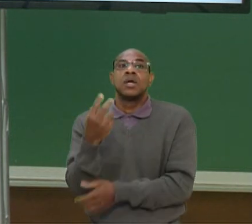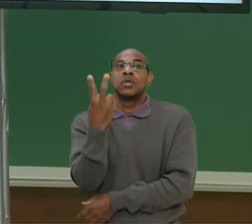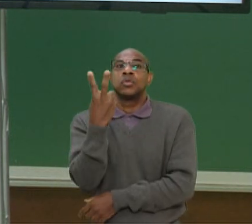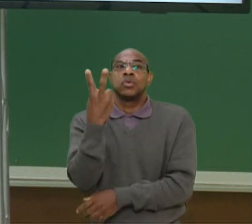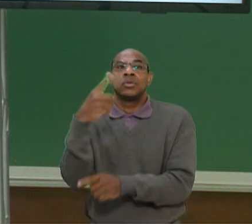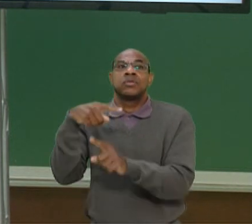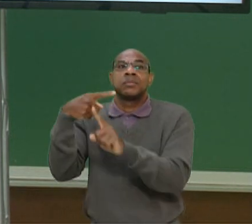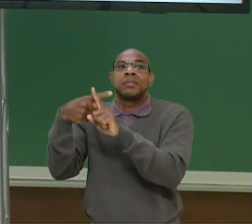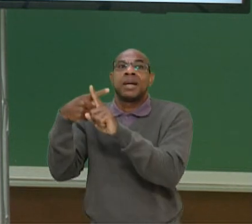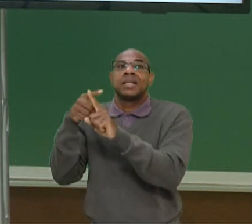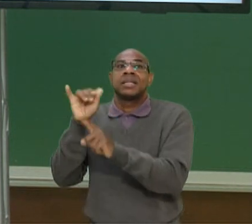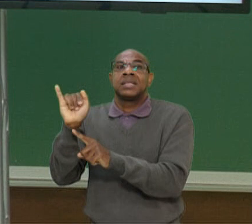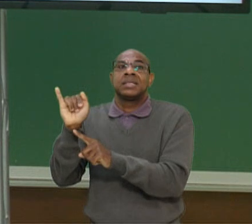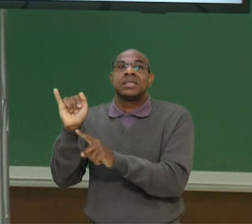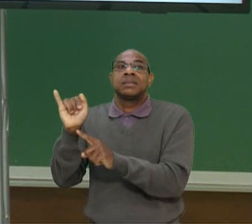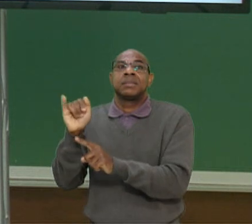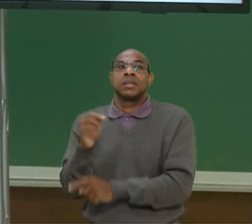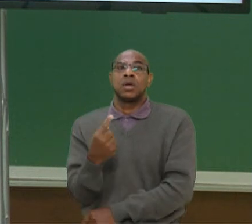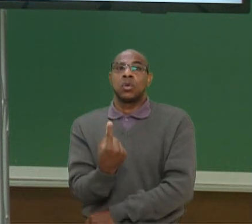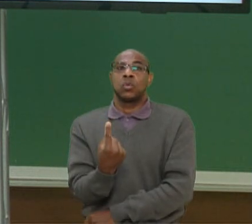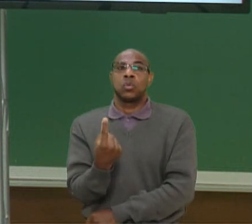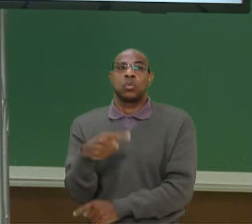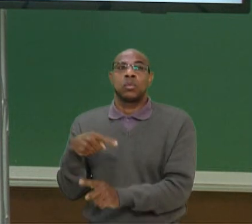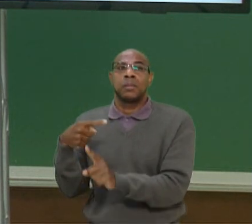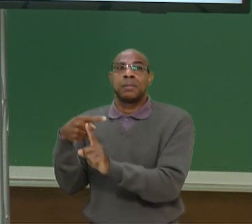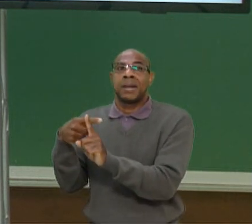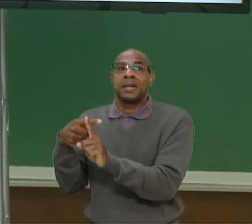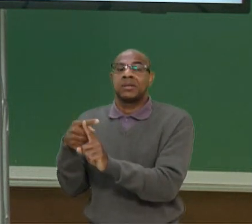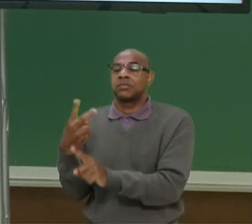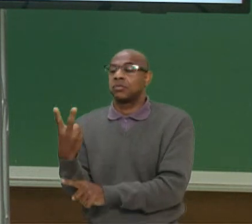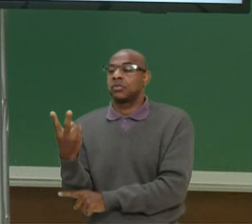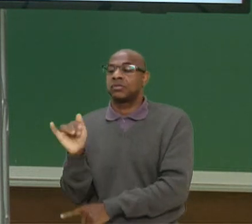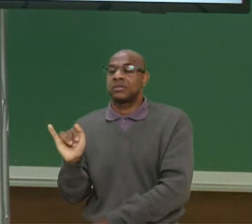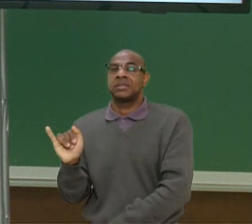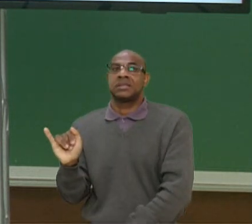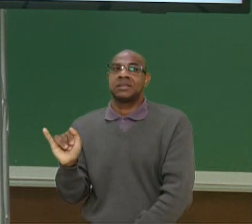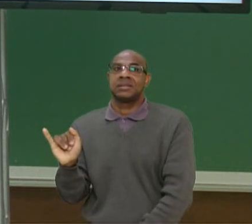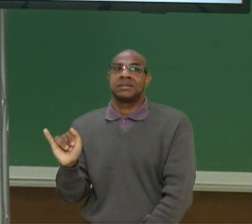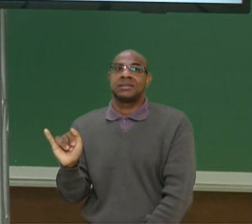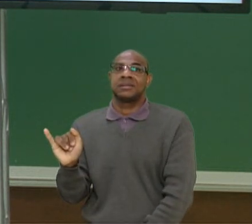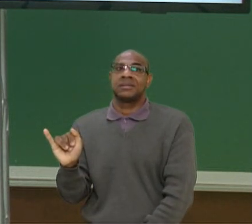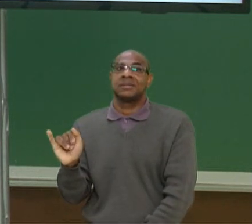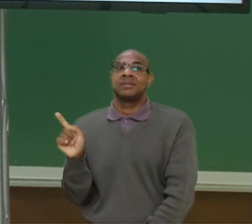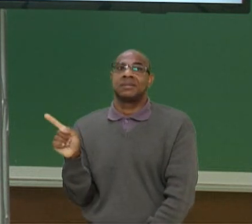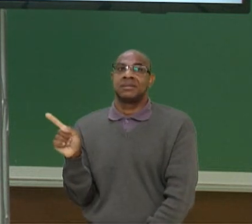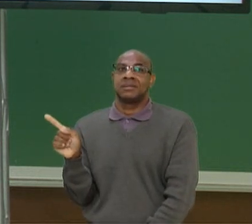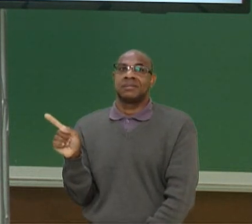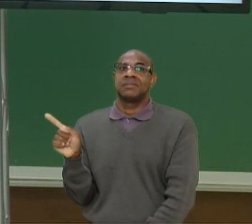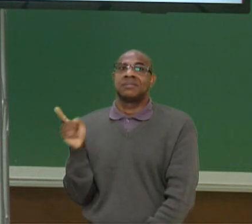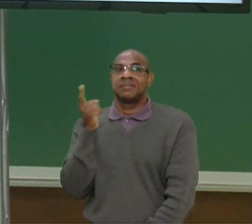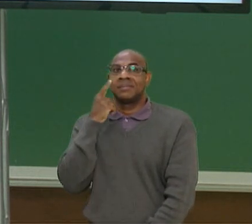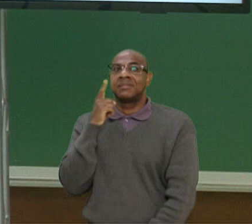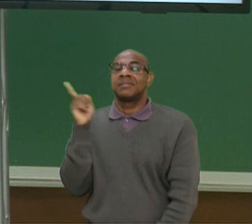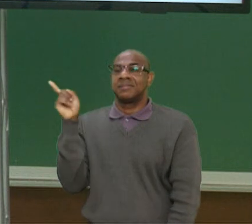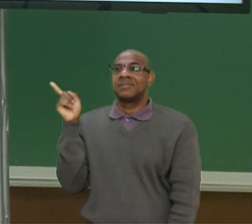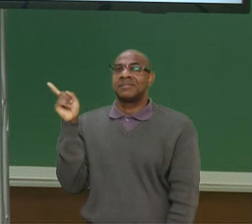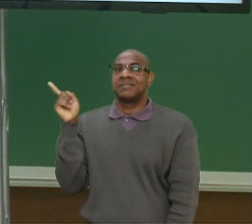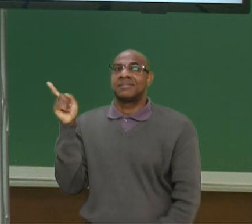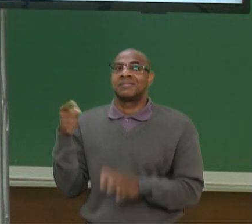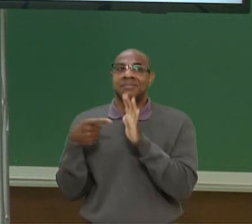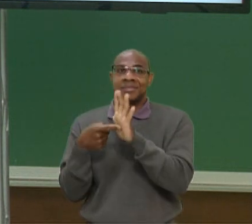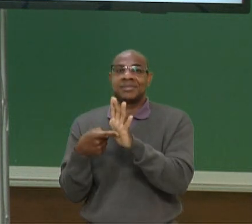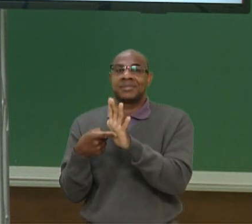I, 1 mais 2I. Então, aqui eu fiz a montagem. Às vezes só vai aparecer dessa maneira e você já